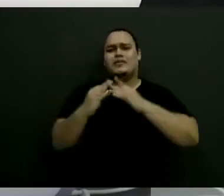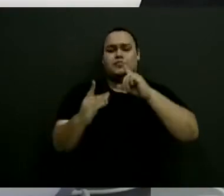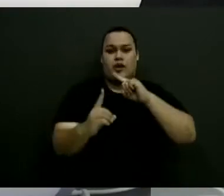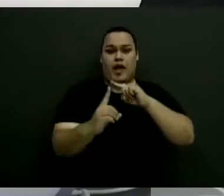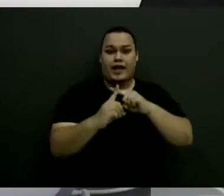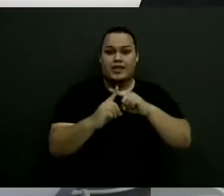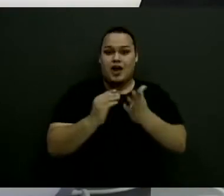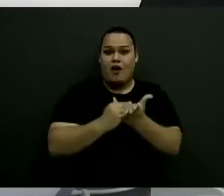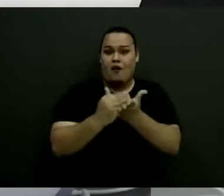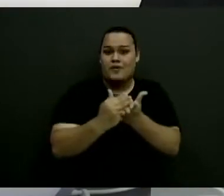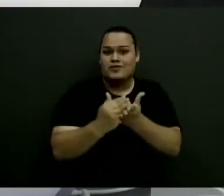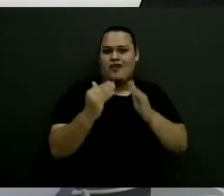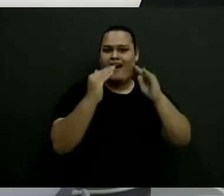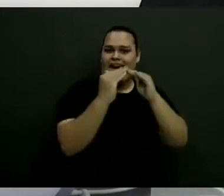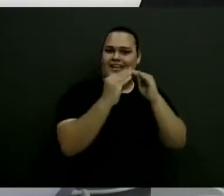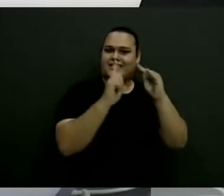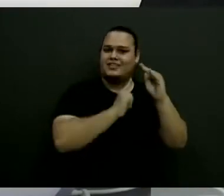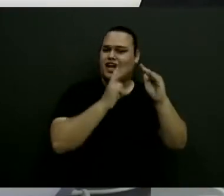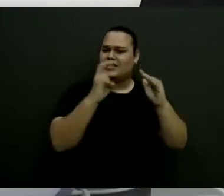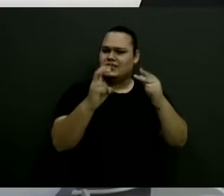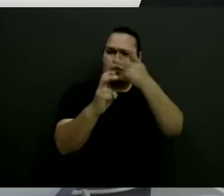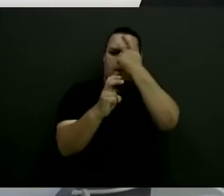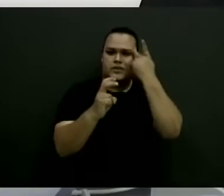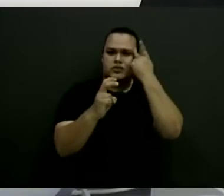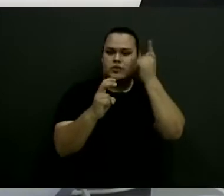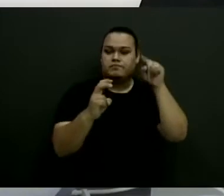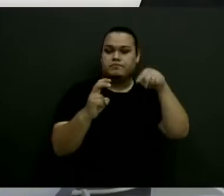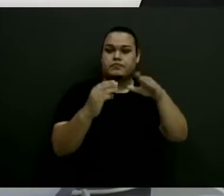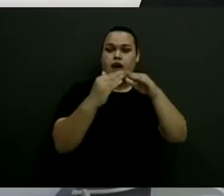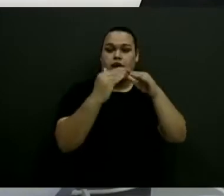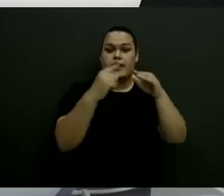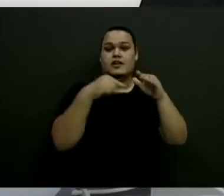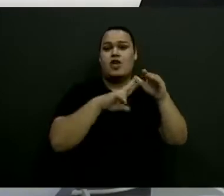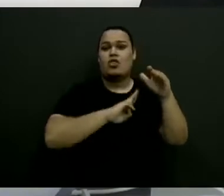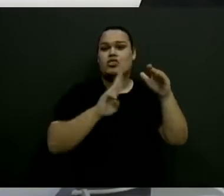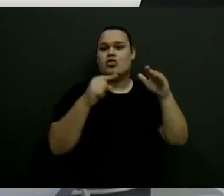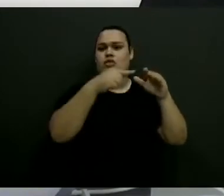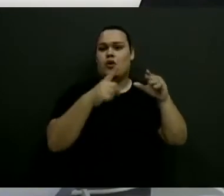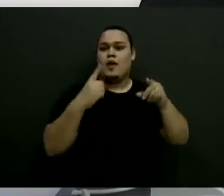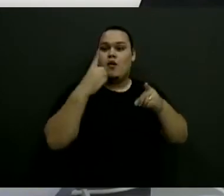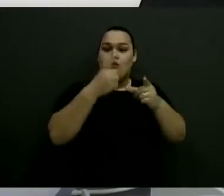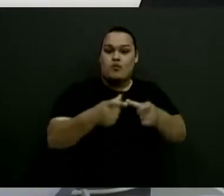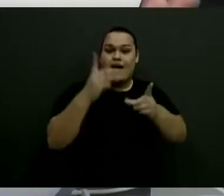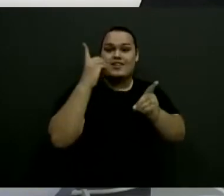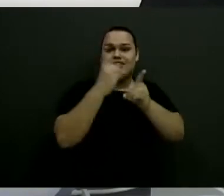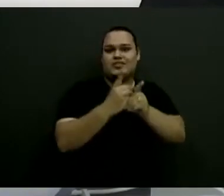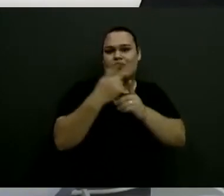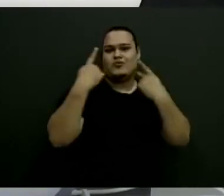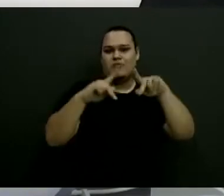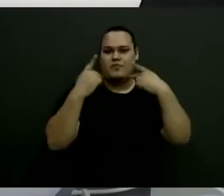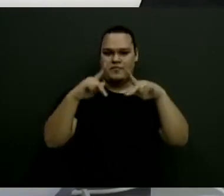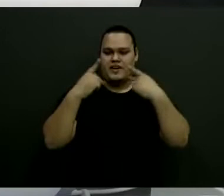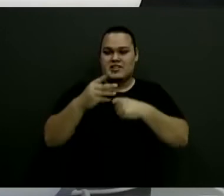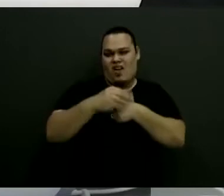minha casa, com 5 pessoas, chamávamos de ponto de pregação. Na verdade era uma célula, nós ainda nem chamávamos